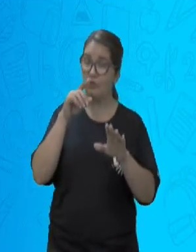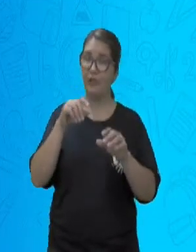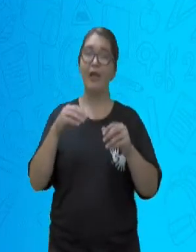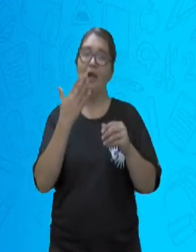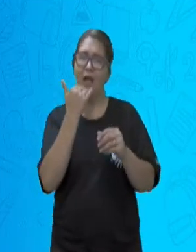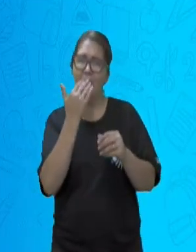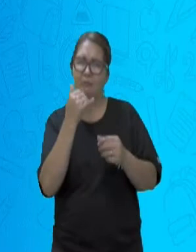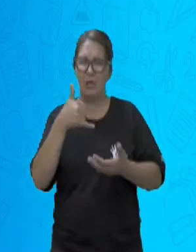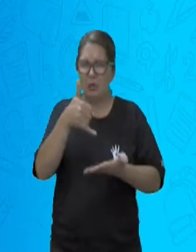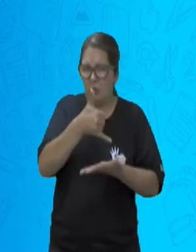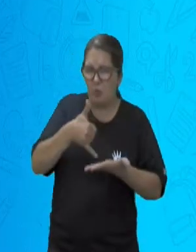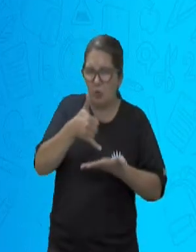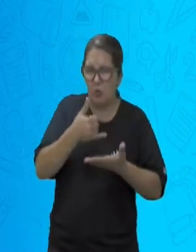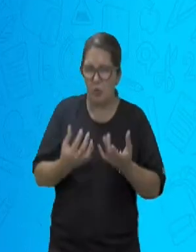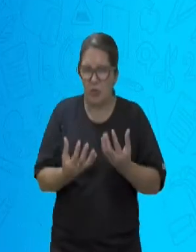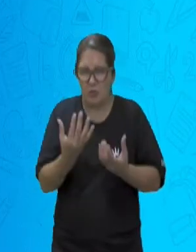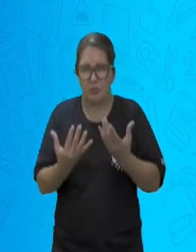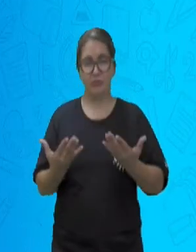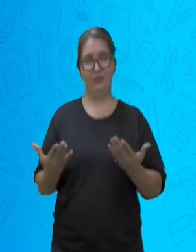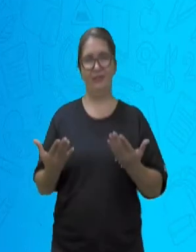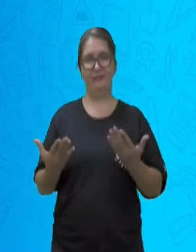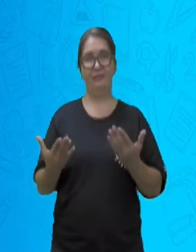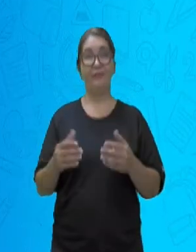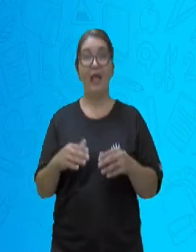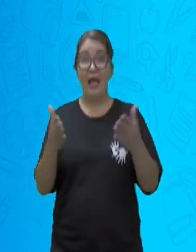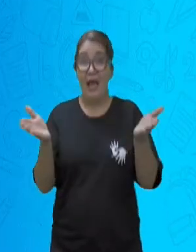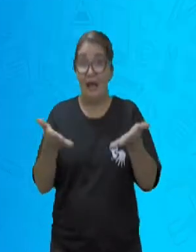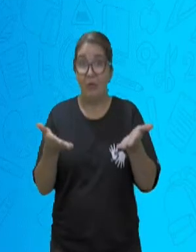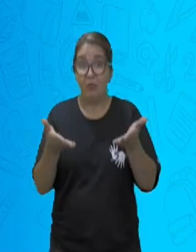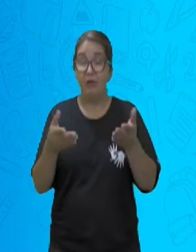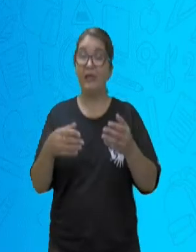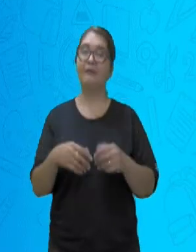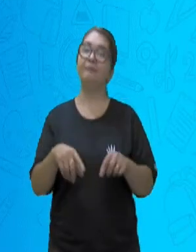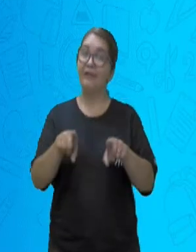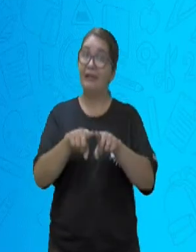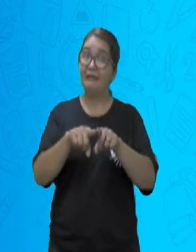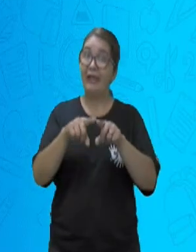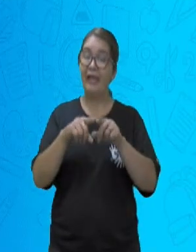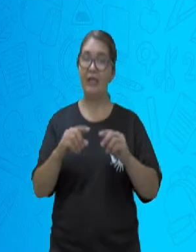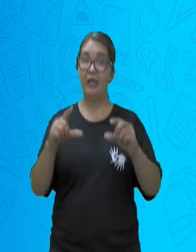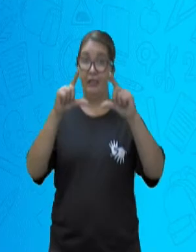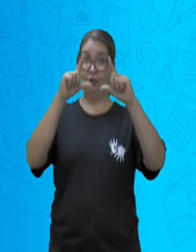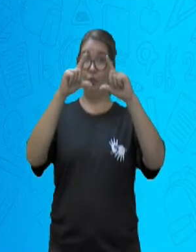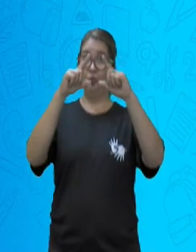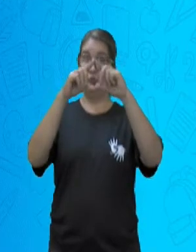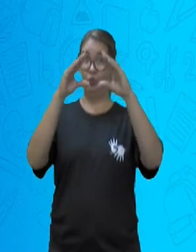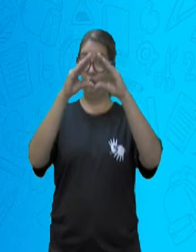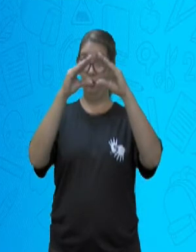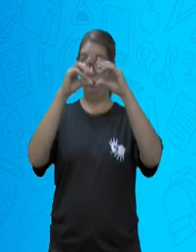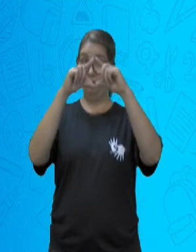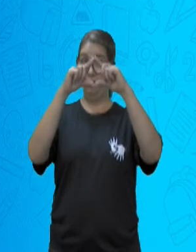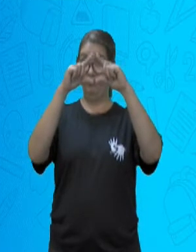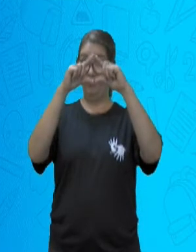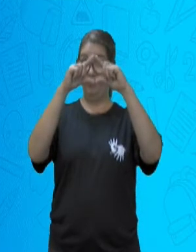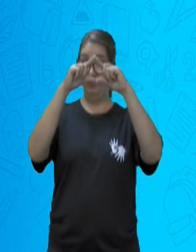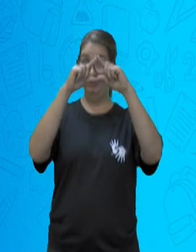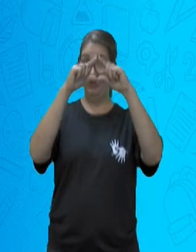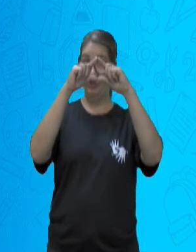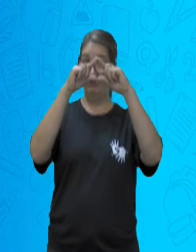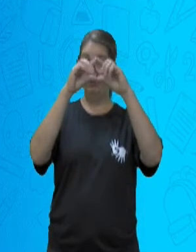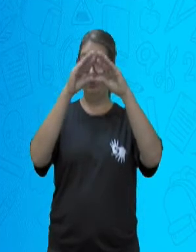alimentos. Agora, os vilões da pirâmide. Açúcar, doces, cereais refinados e